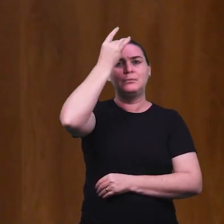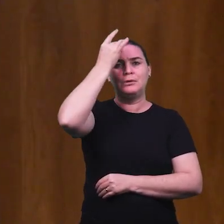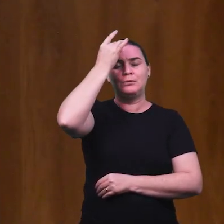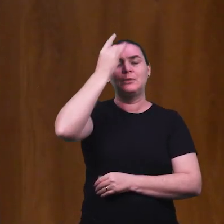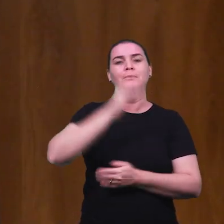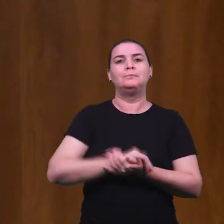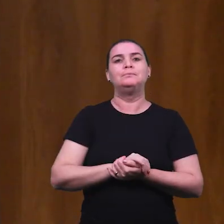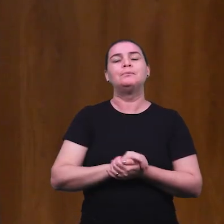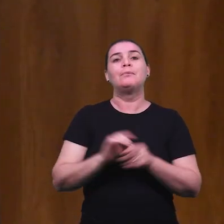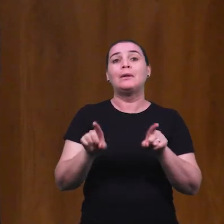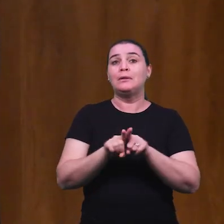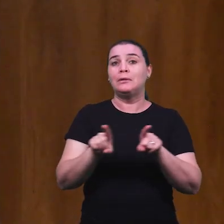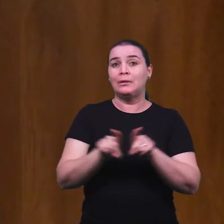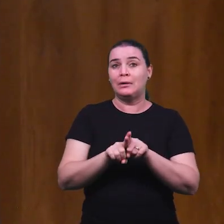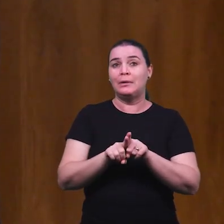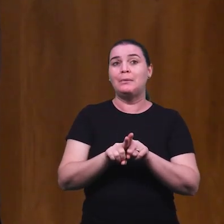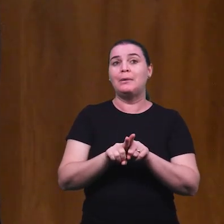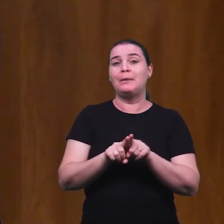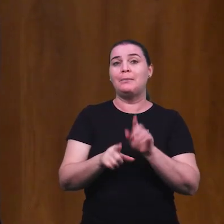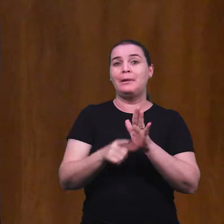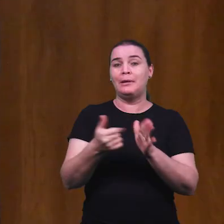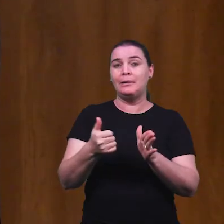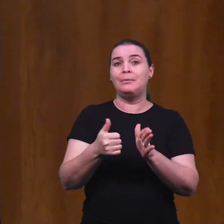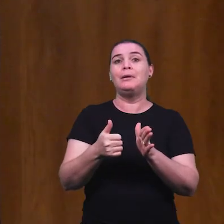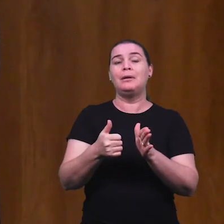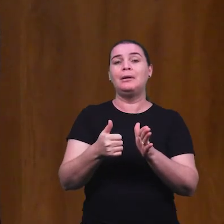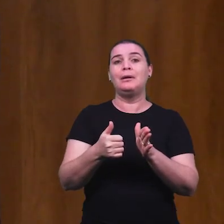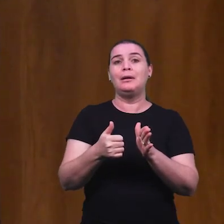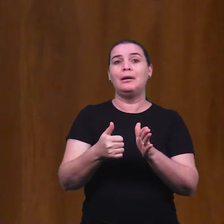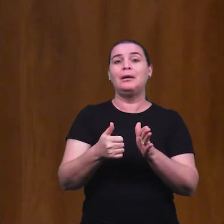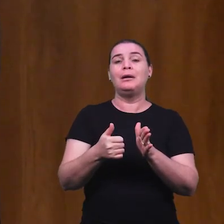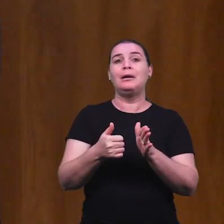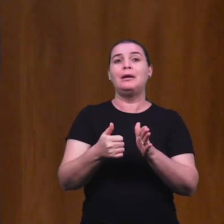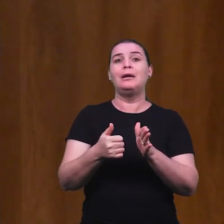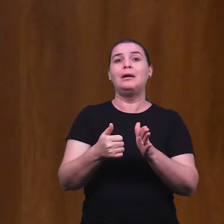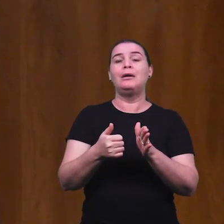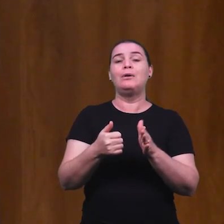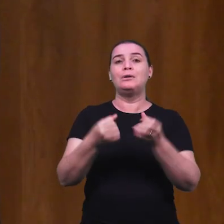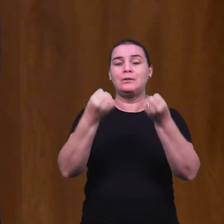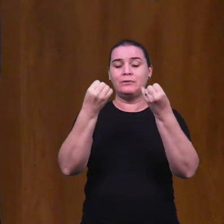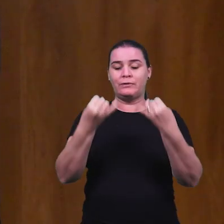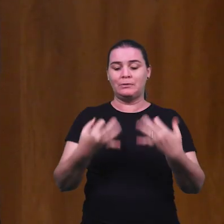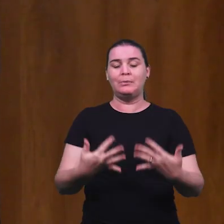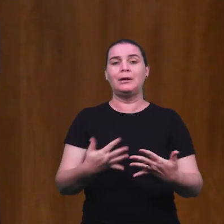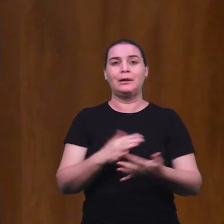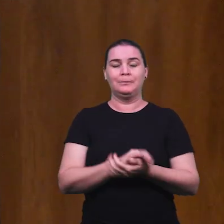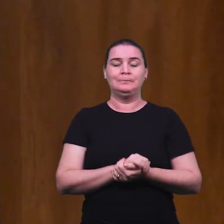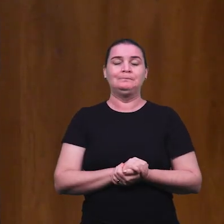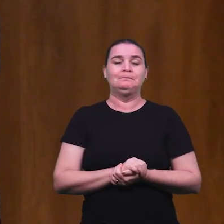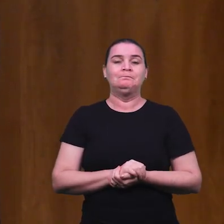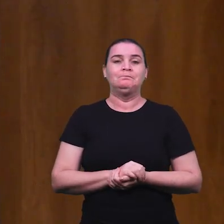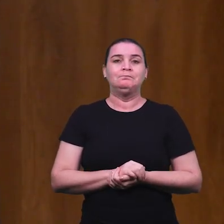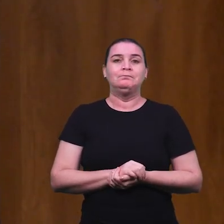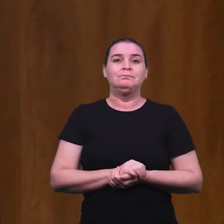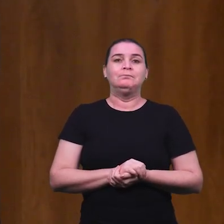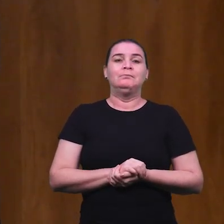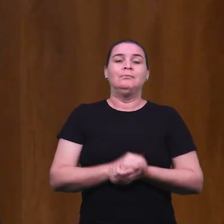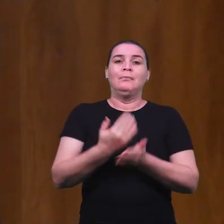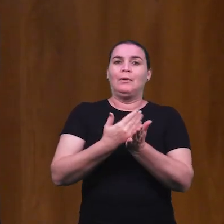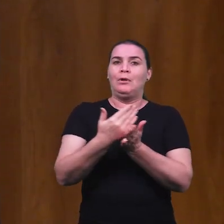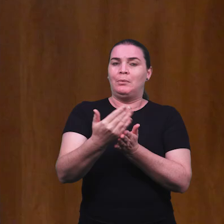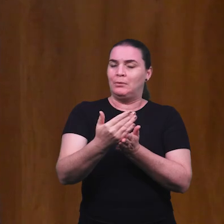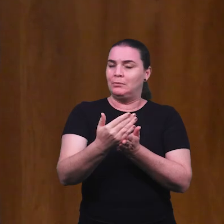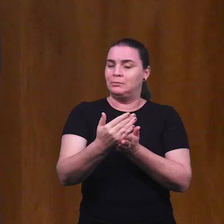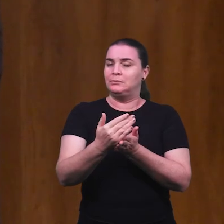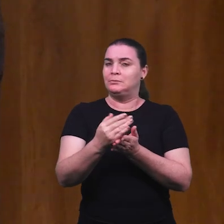ciência primeiro, antes da gente vir com essa parte profética, espiritual. E eu vou pedir de início